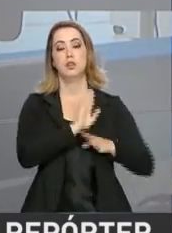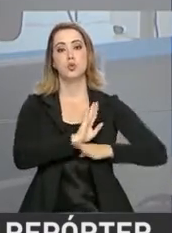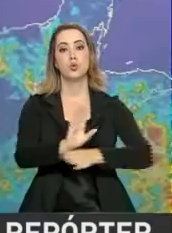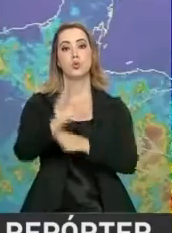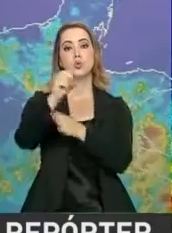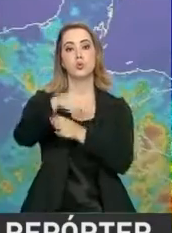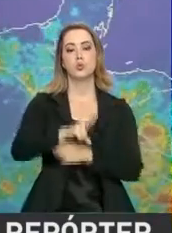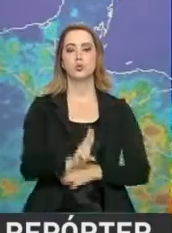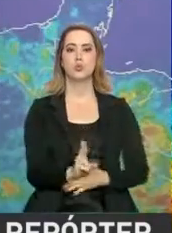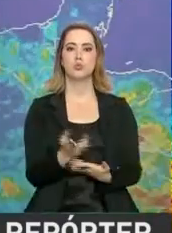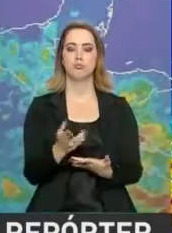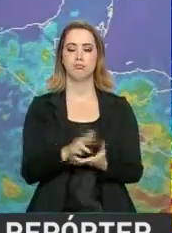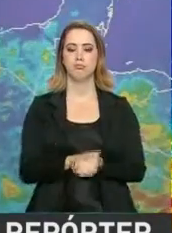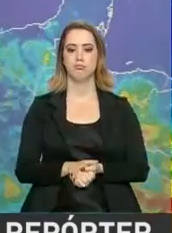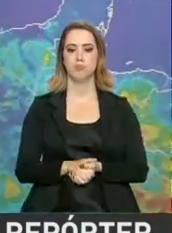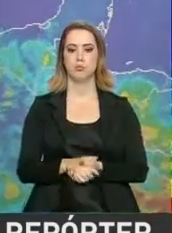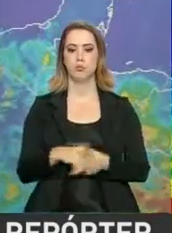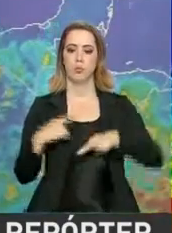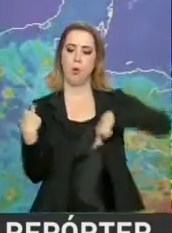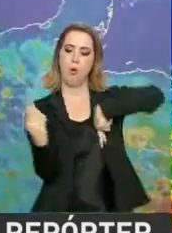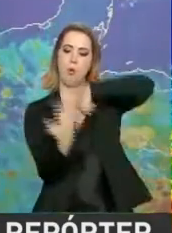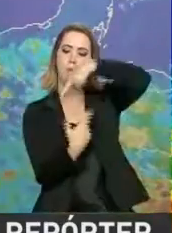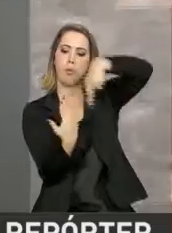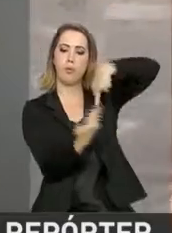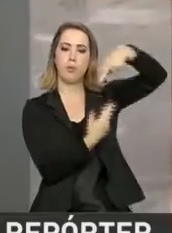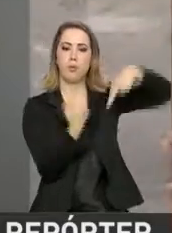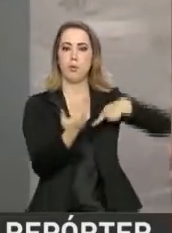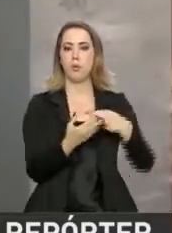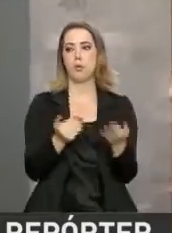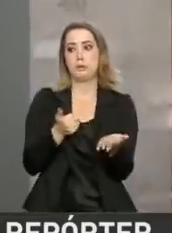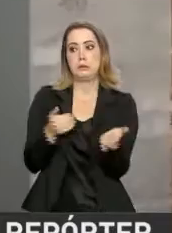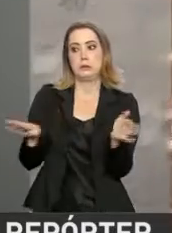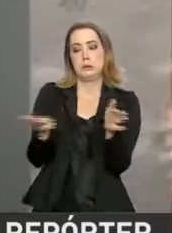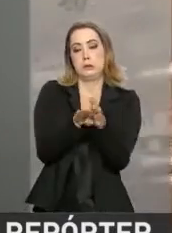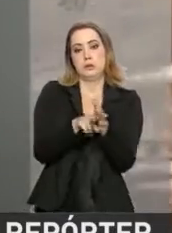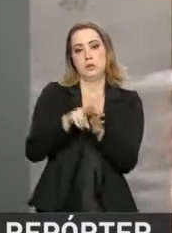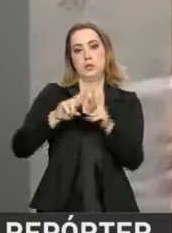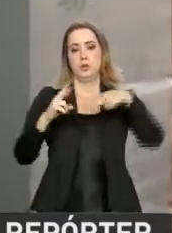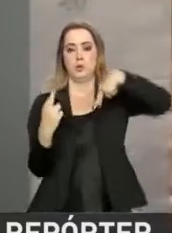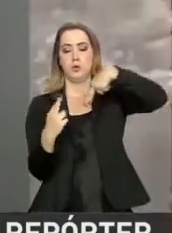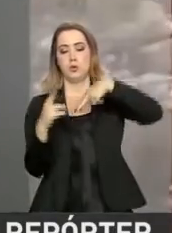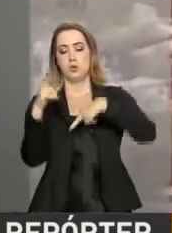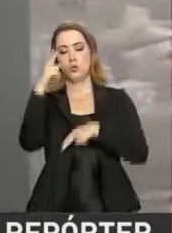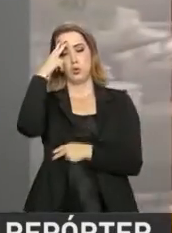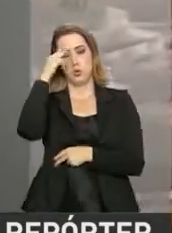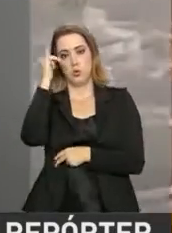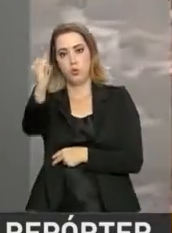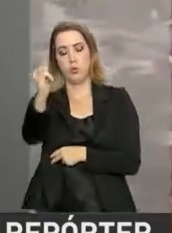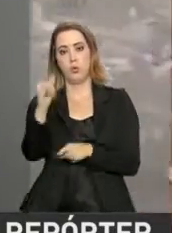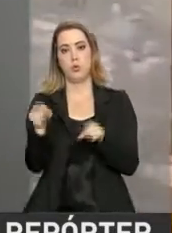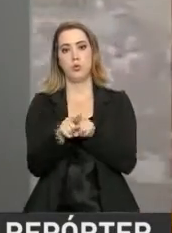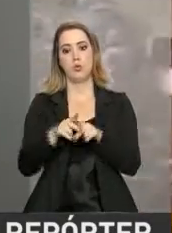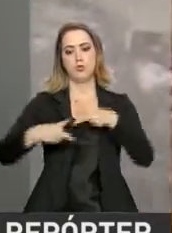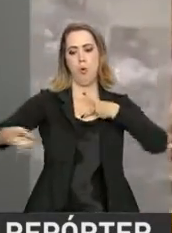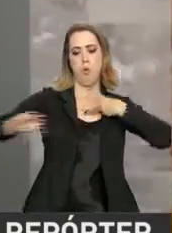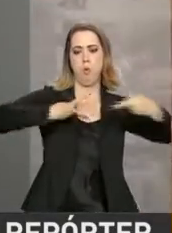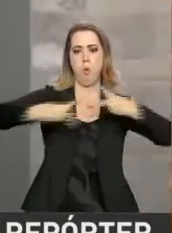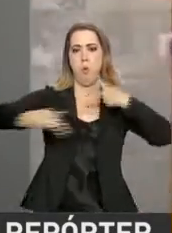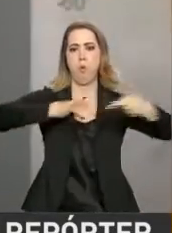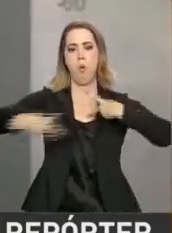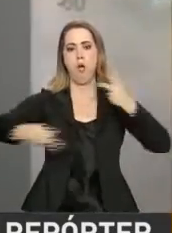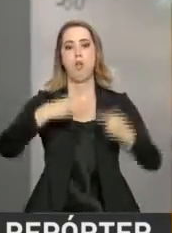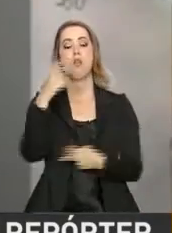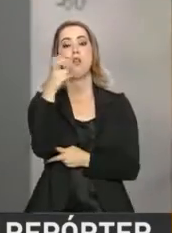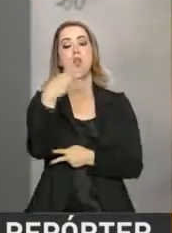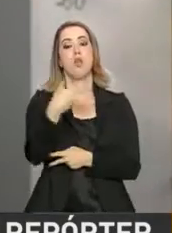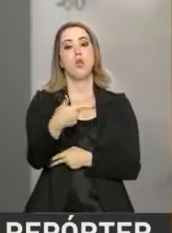Unidas. O furacão Matthew passou pelo Haiti de forma avassaladora. A velocidade do vento passou de 240